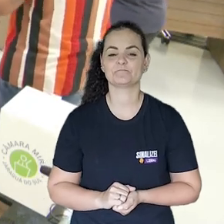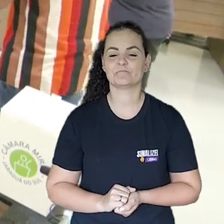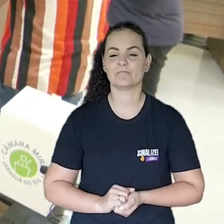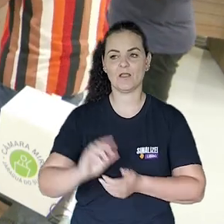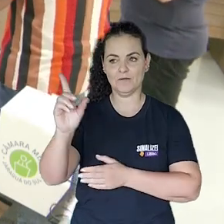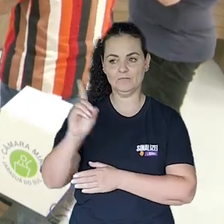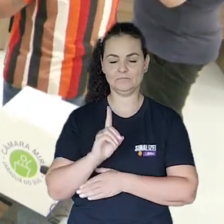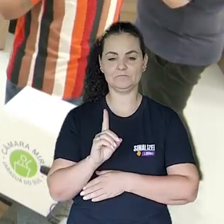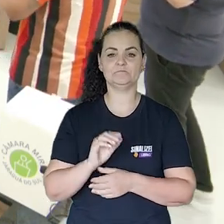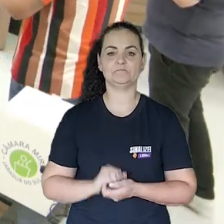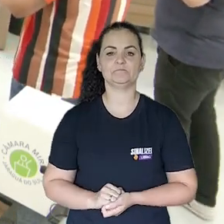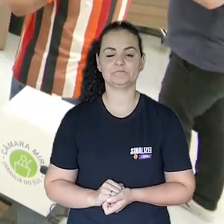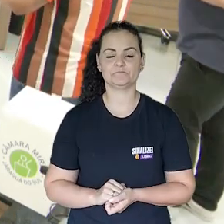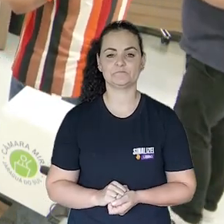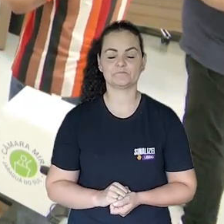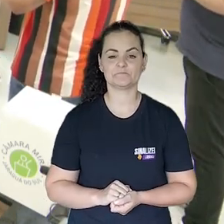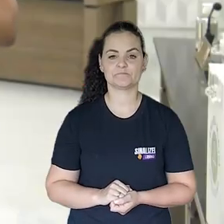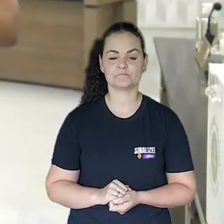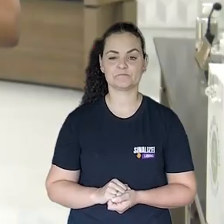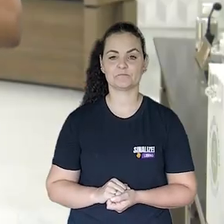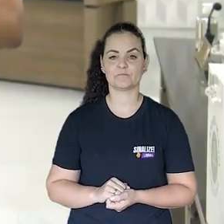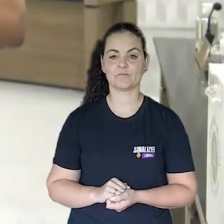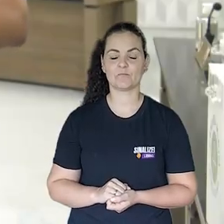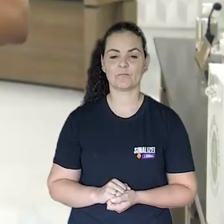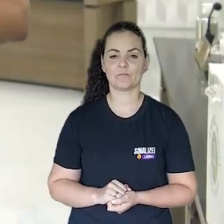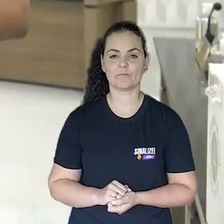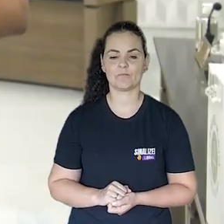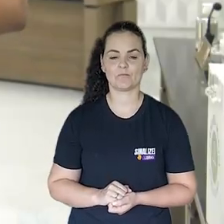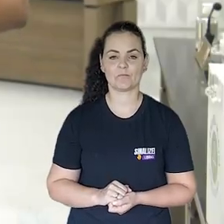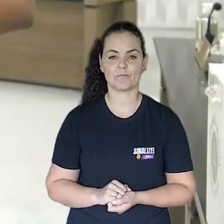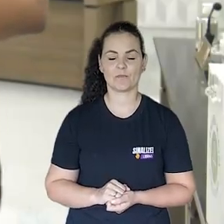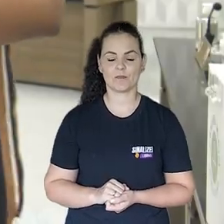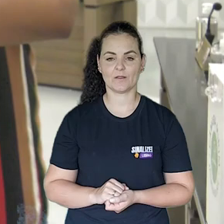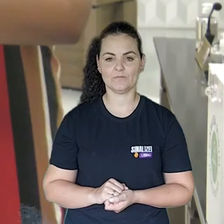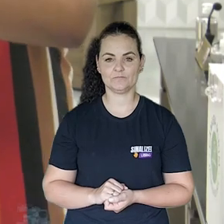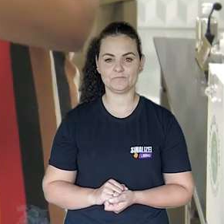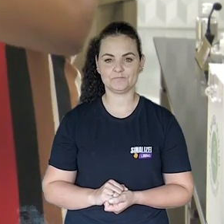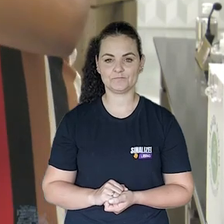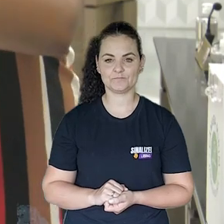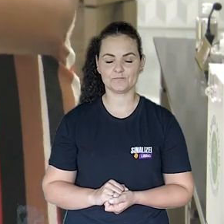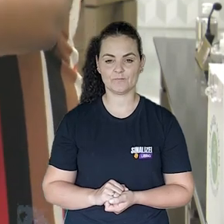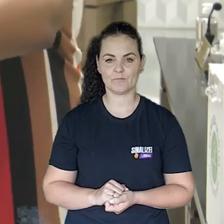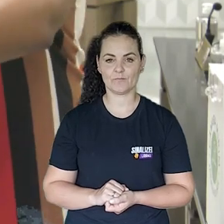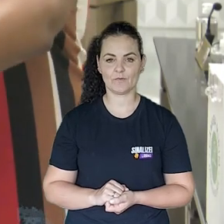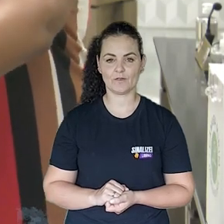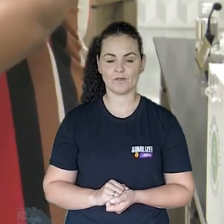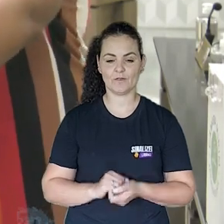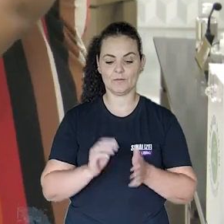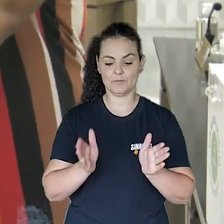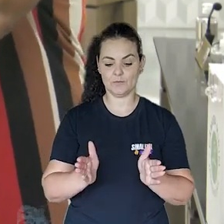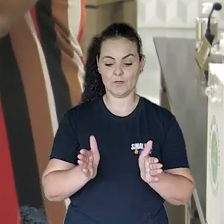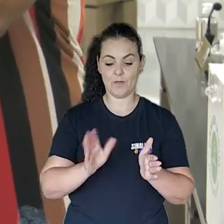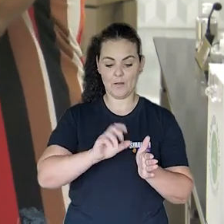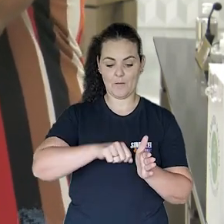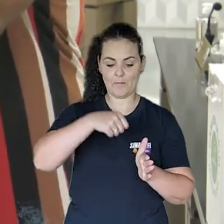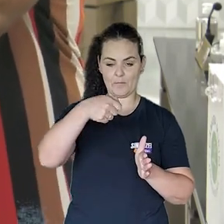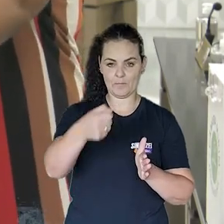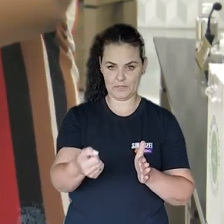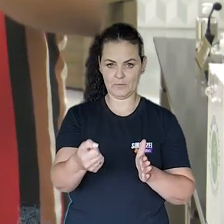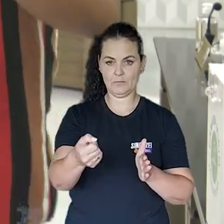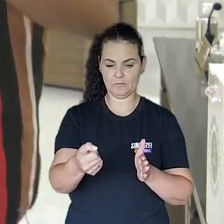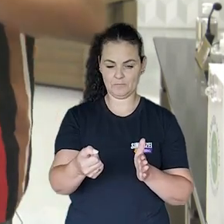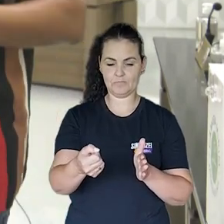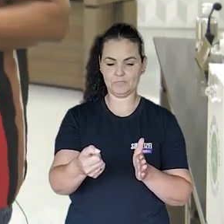Então vamos lá, abrindo a urna neste momento. Ai, Thales, tira um papelzinho, por favor.